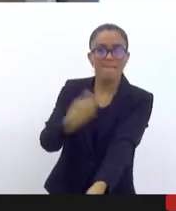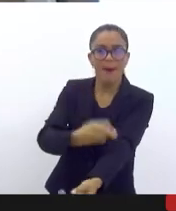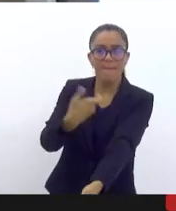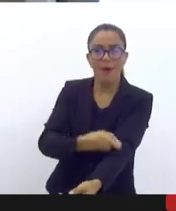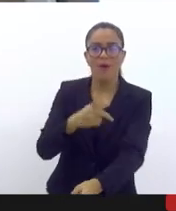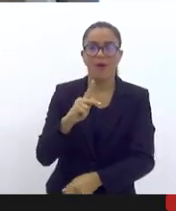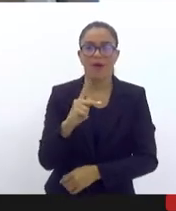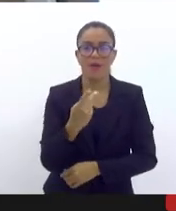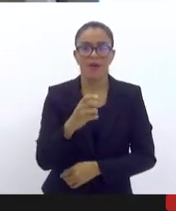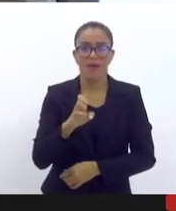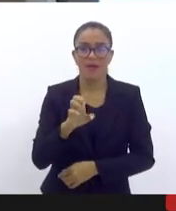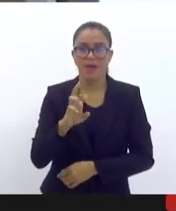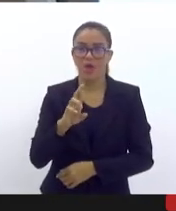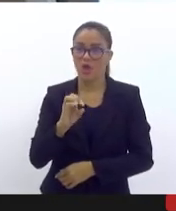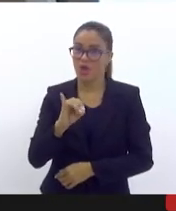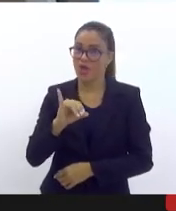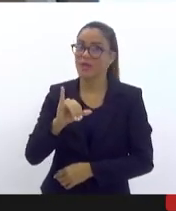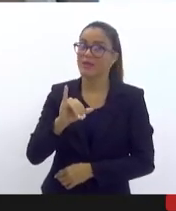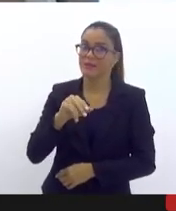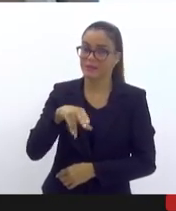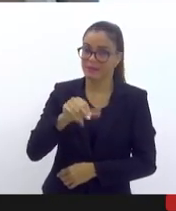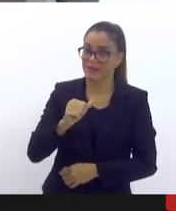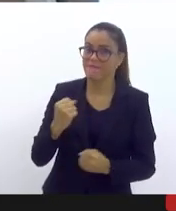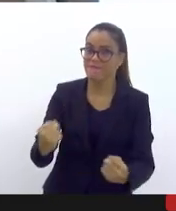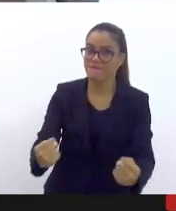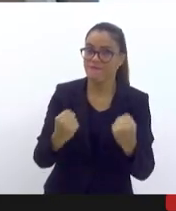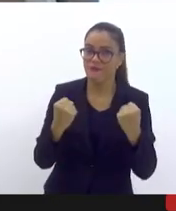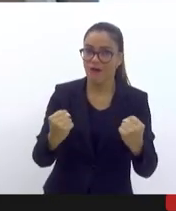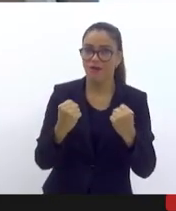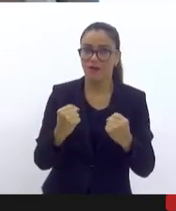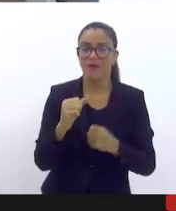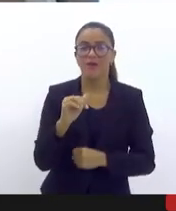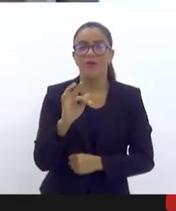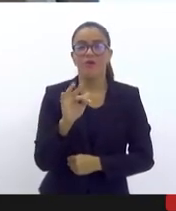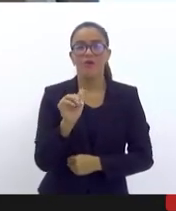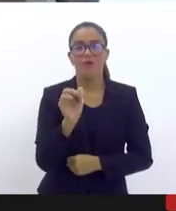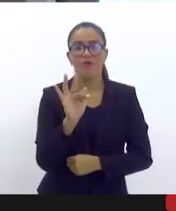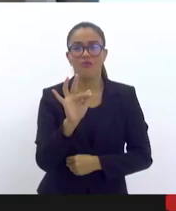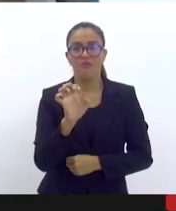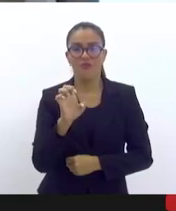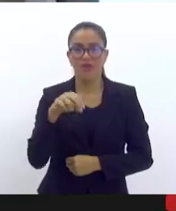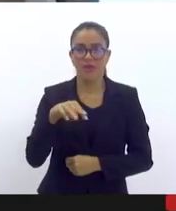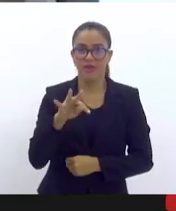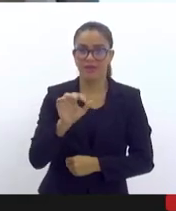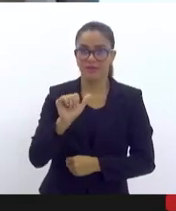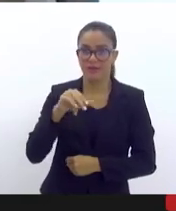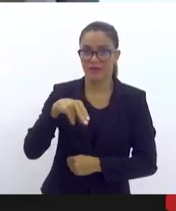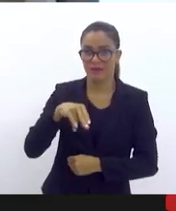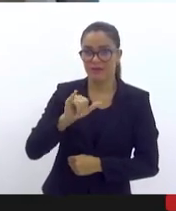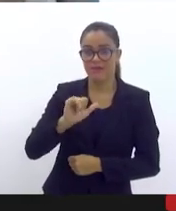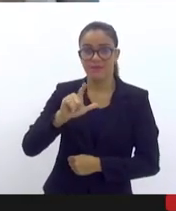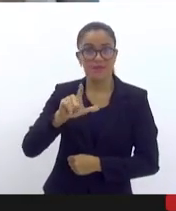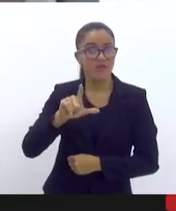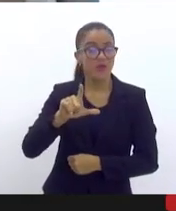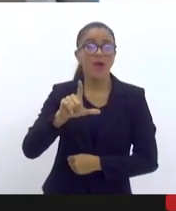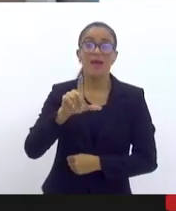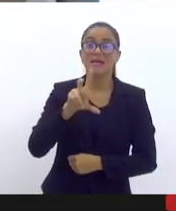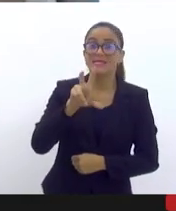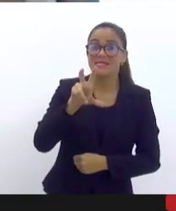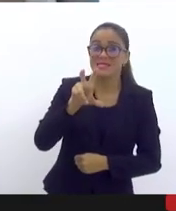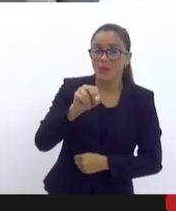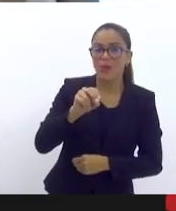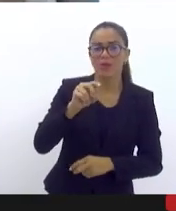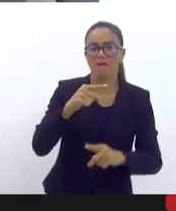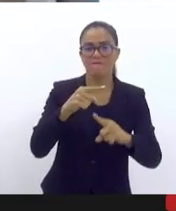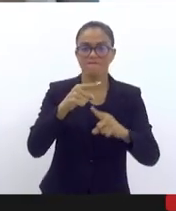potente O fentanil que é um anestésico geral é 50 vezes né mas na